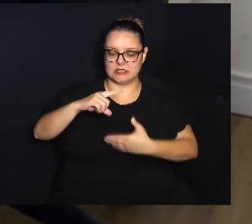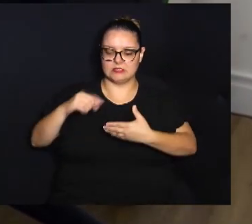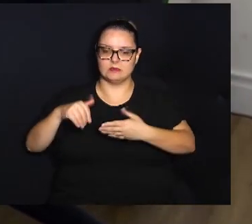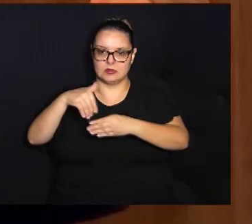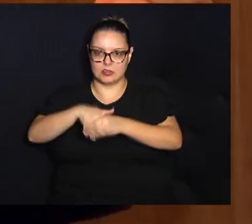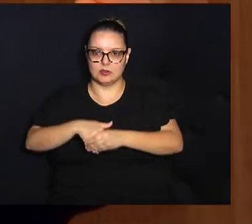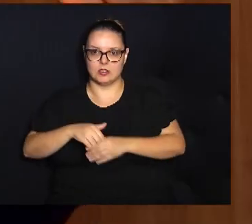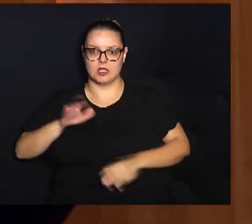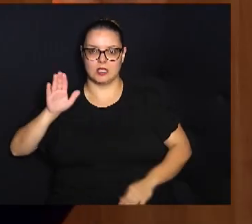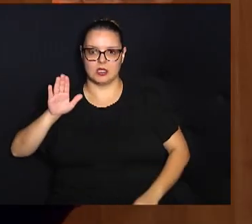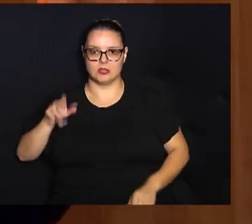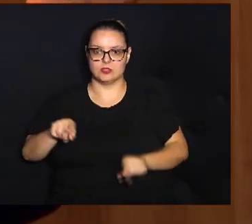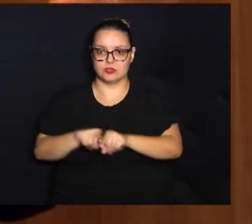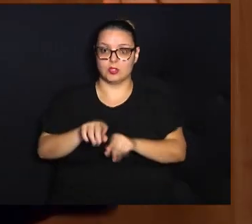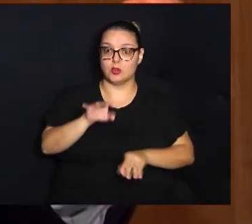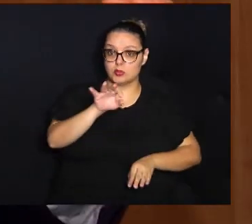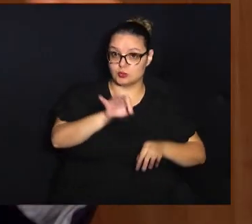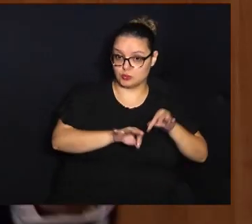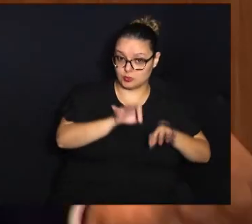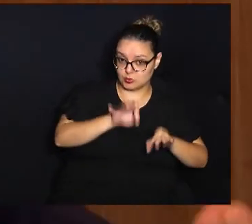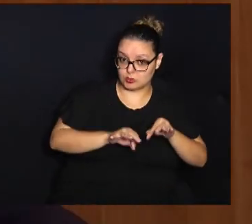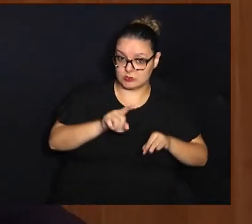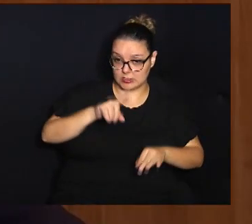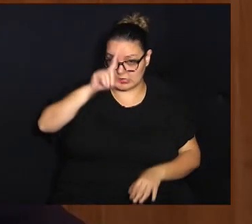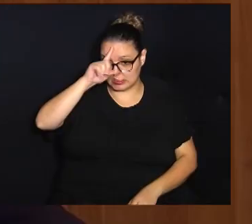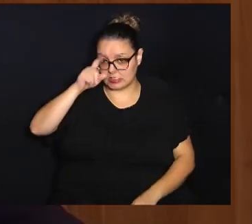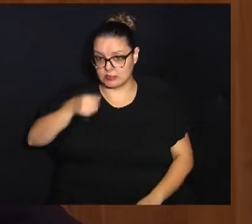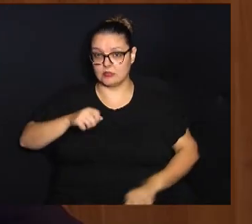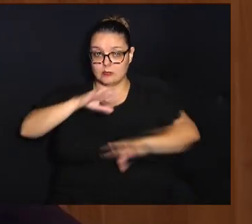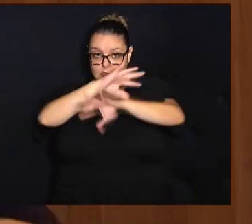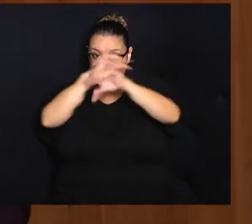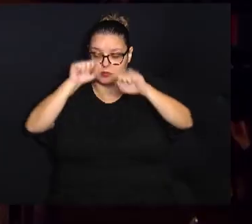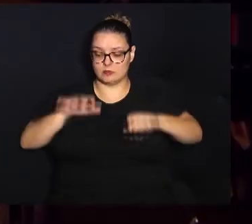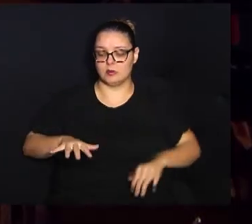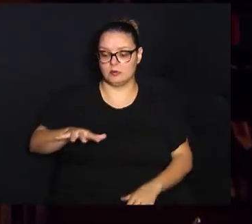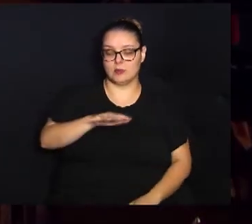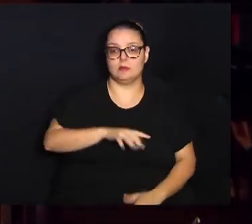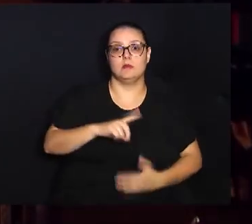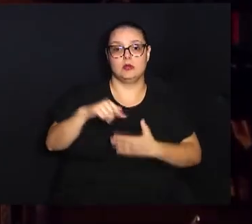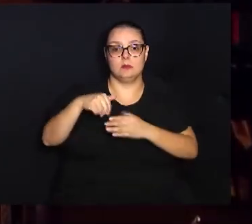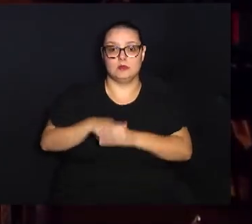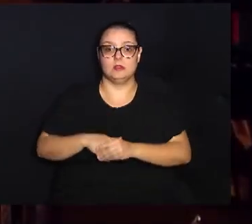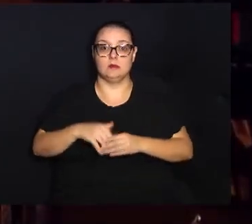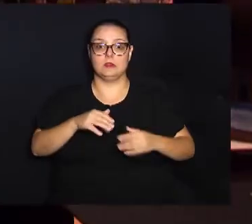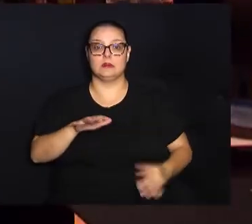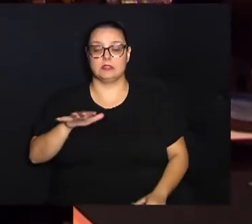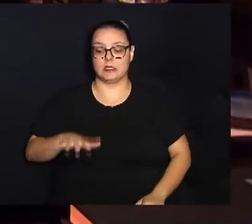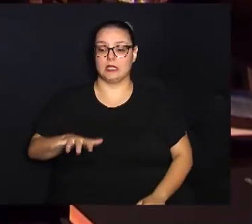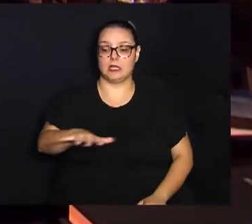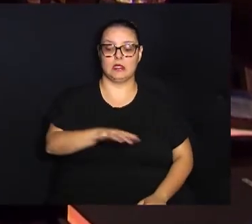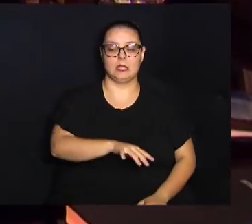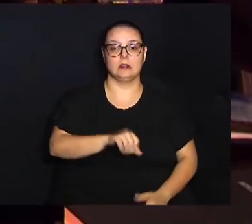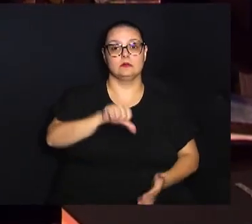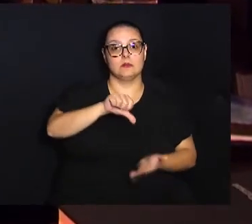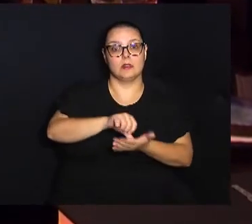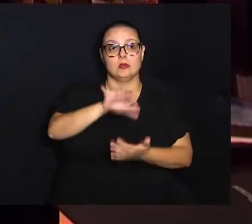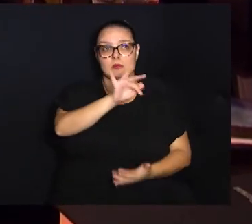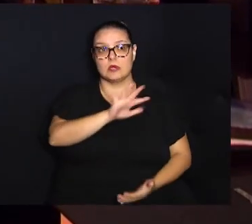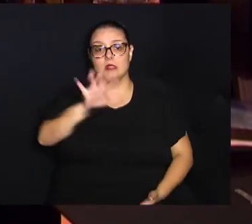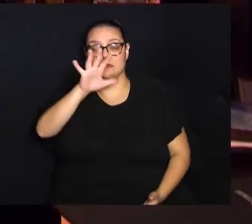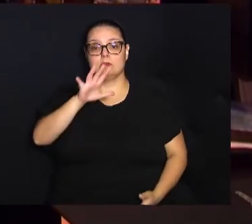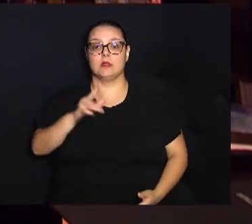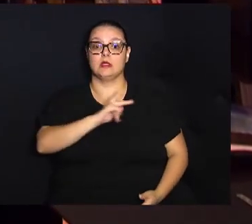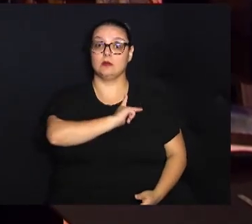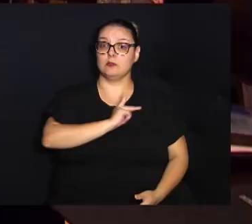e candidatos. Os juízes são designados pelo Tribunal Regional Eleitoral da respectiva unidade da federação para